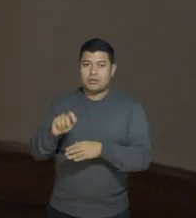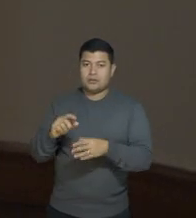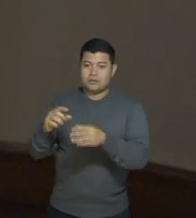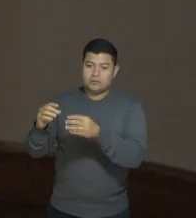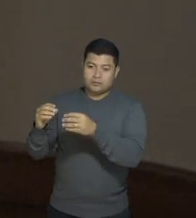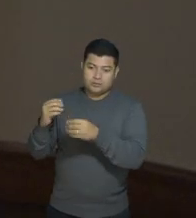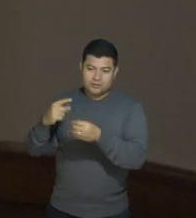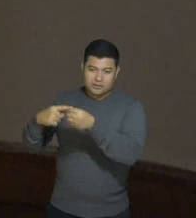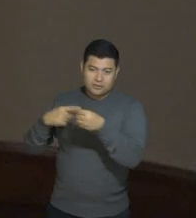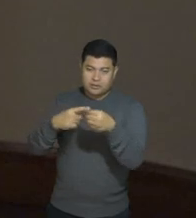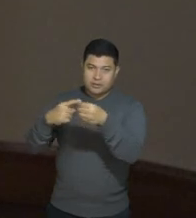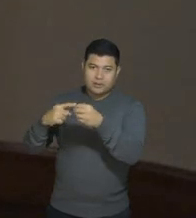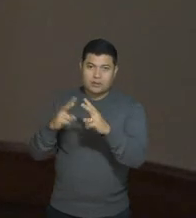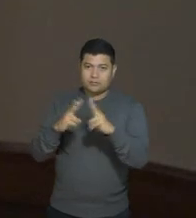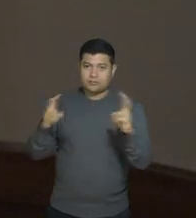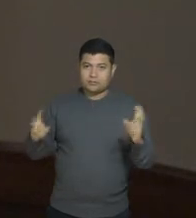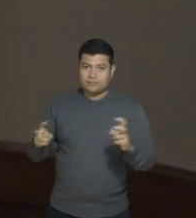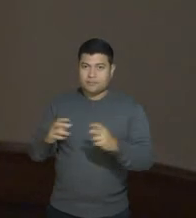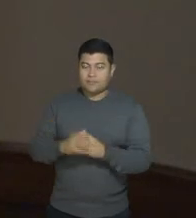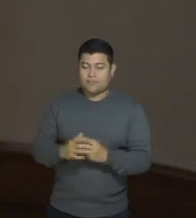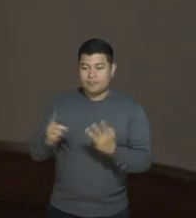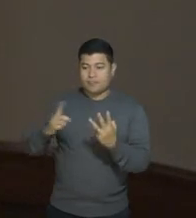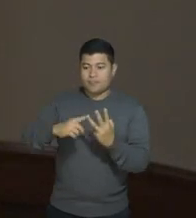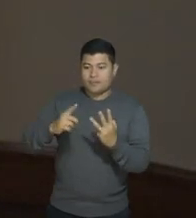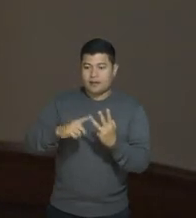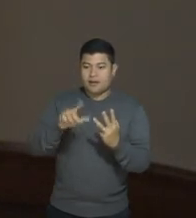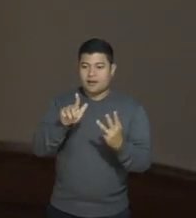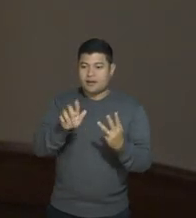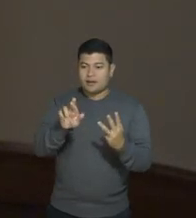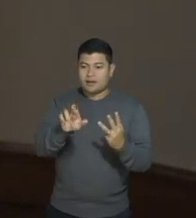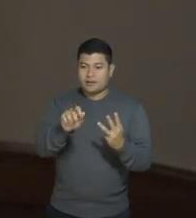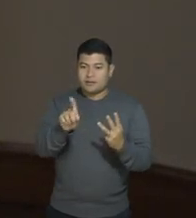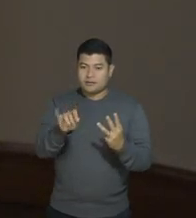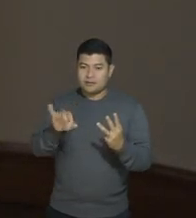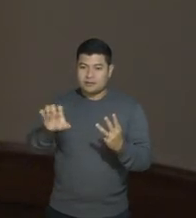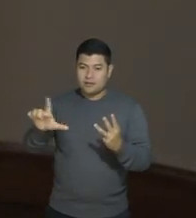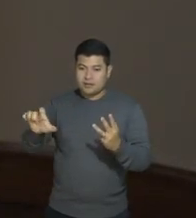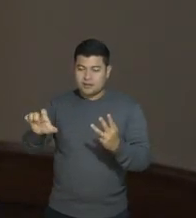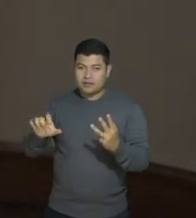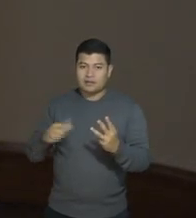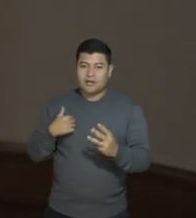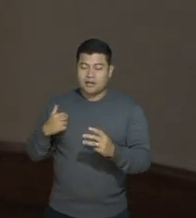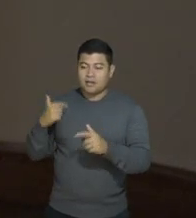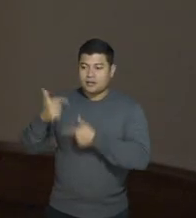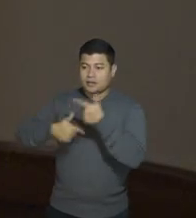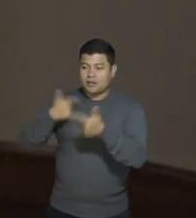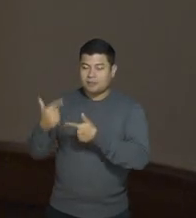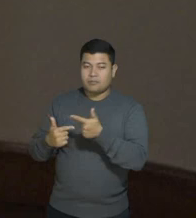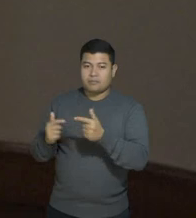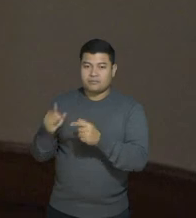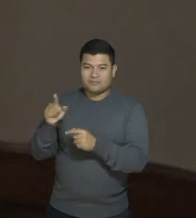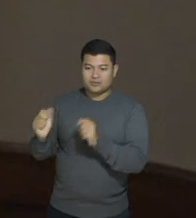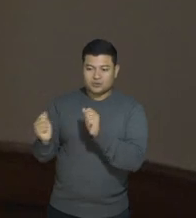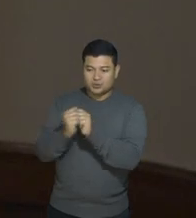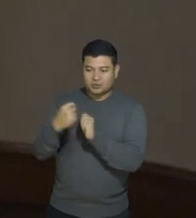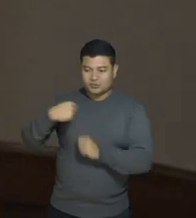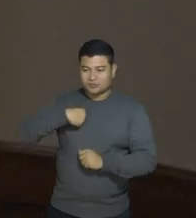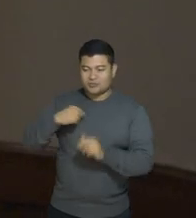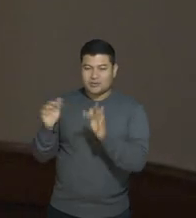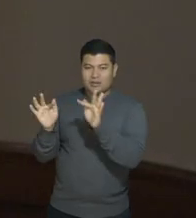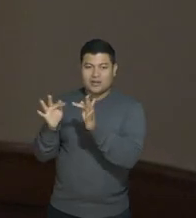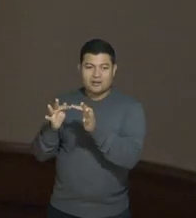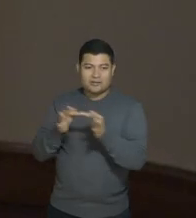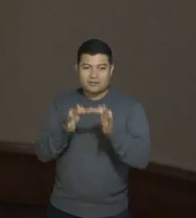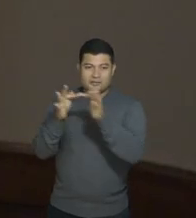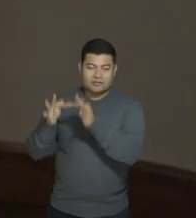Graziele, a qual minha amiga particular e colega da Fundação Catarinense de Educação Especial, é graduada